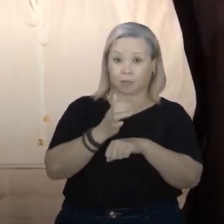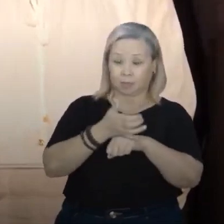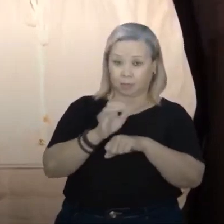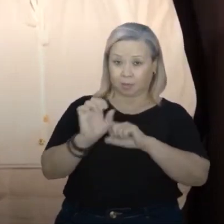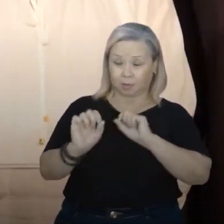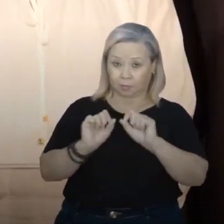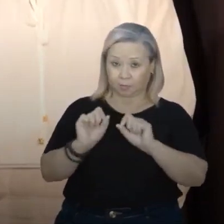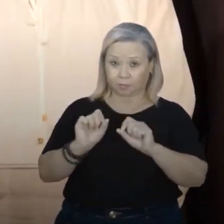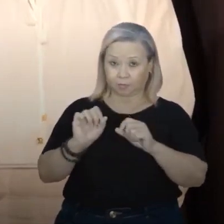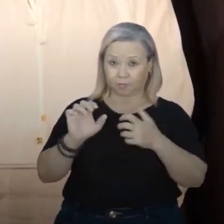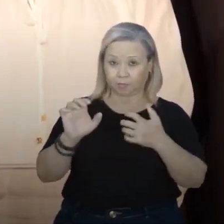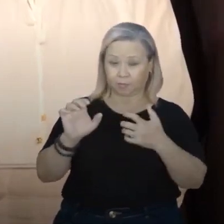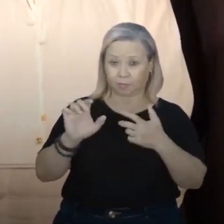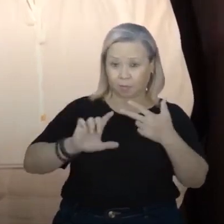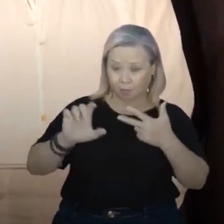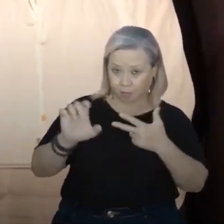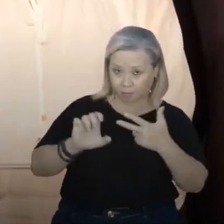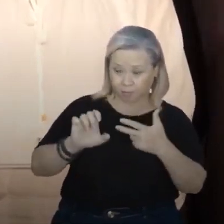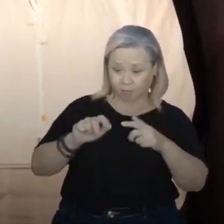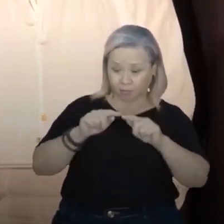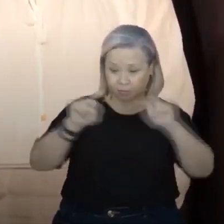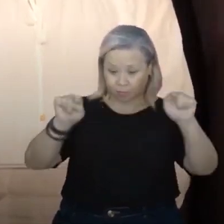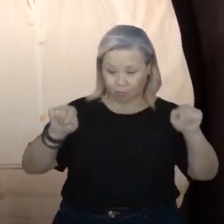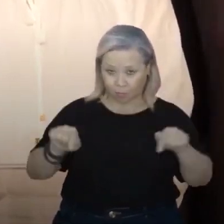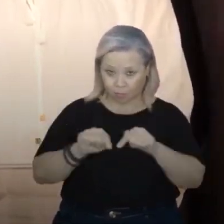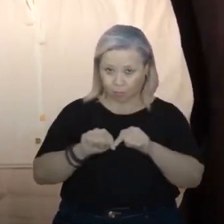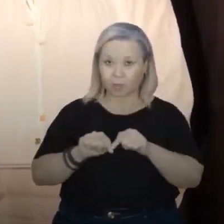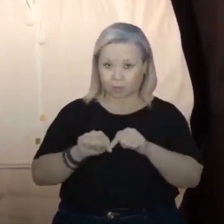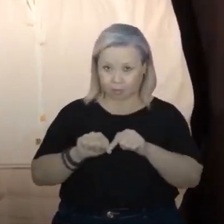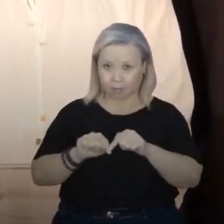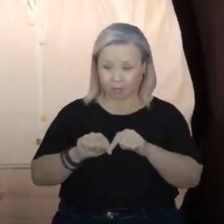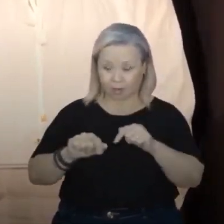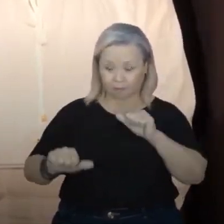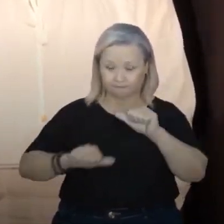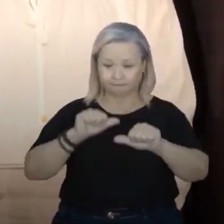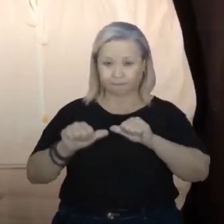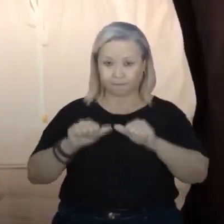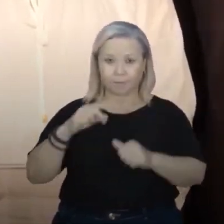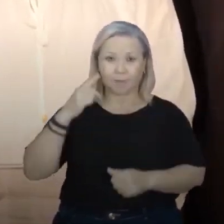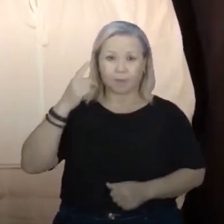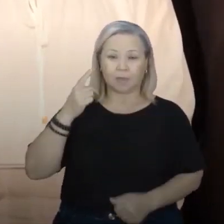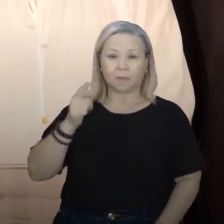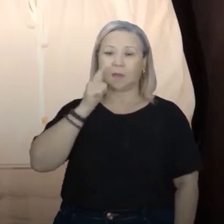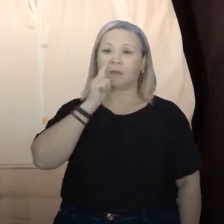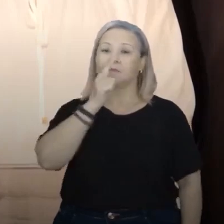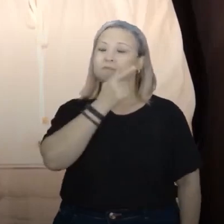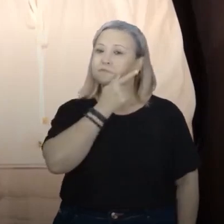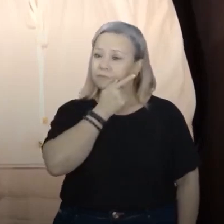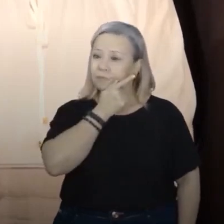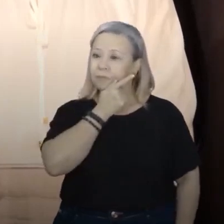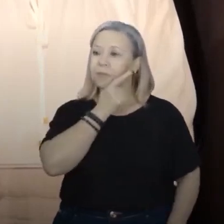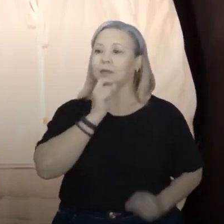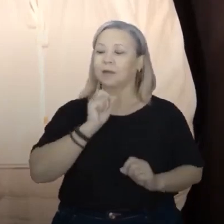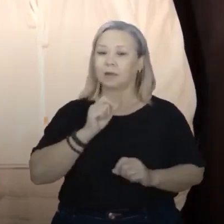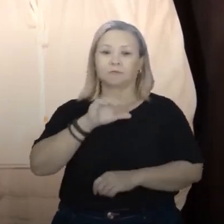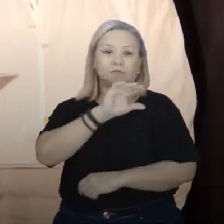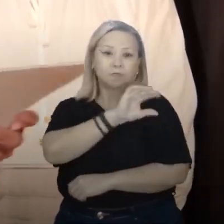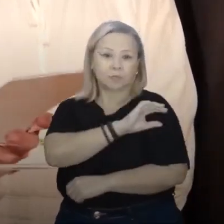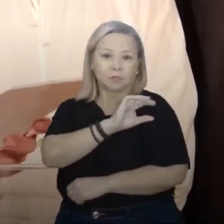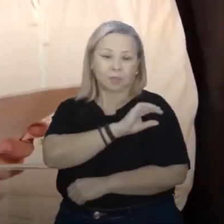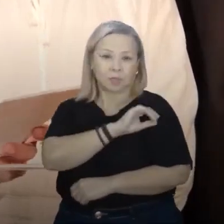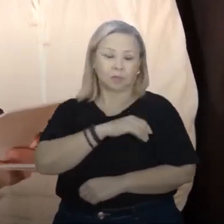governo, do gabinete de transição, e a deputada Gleisi Hoffmann, coordenadora